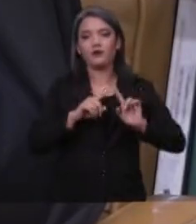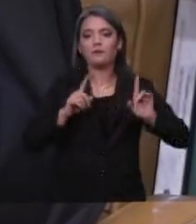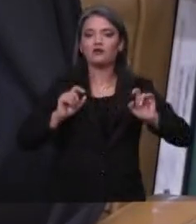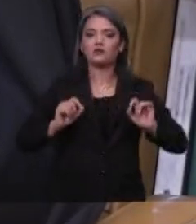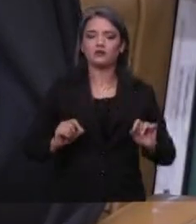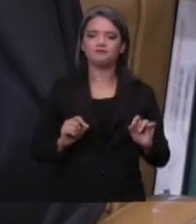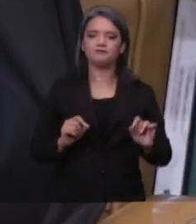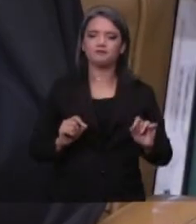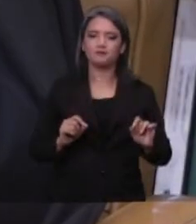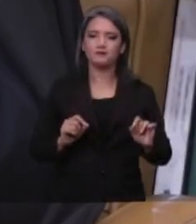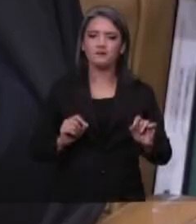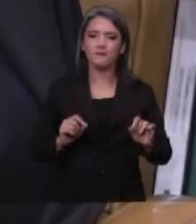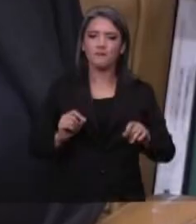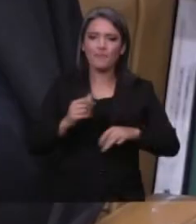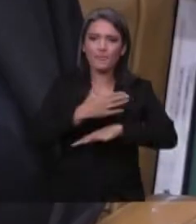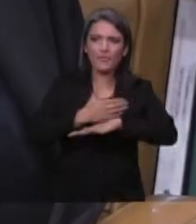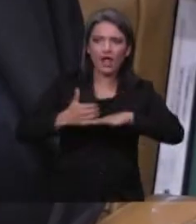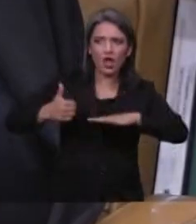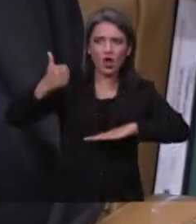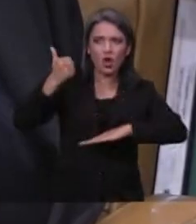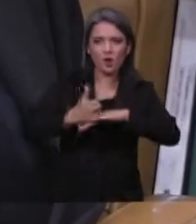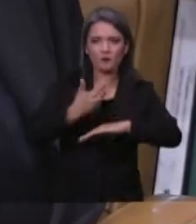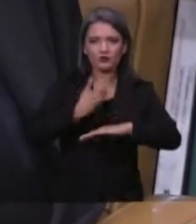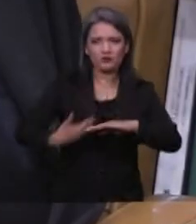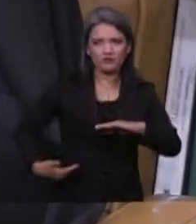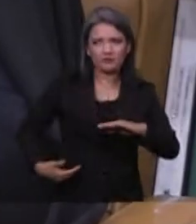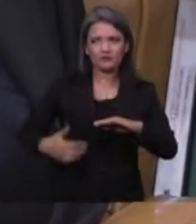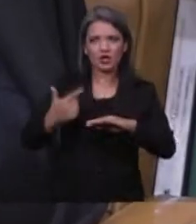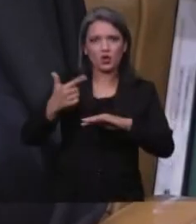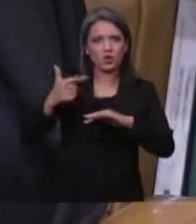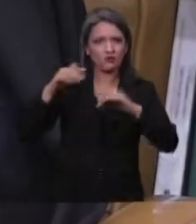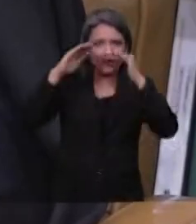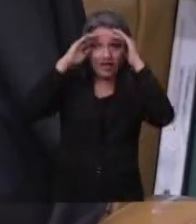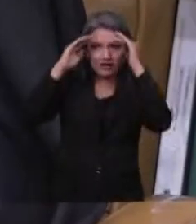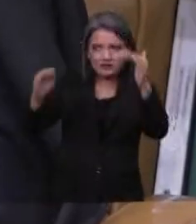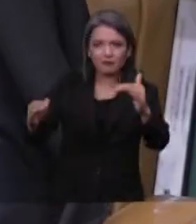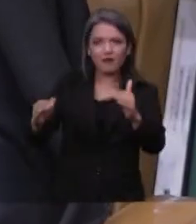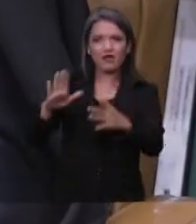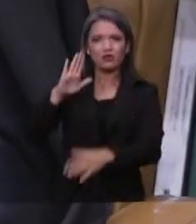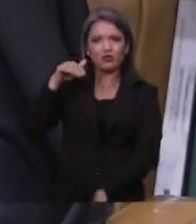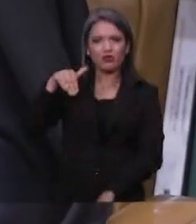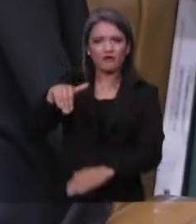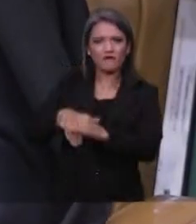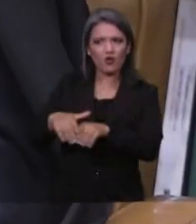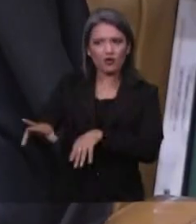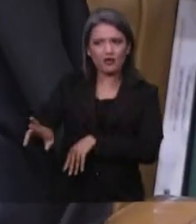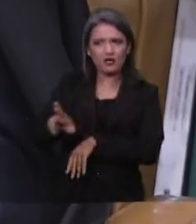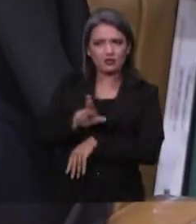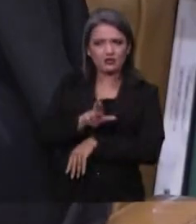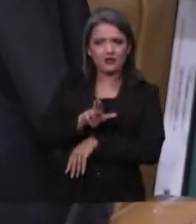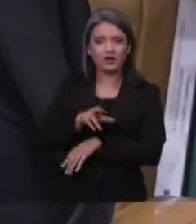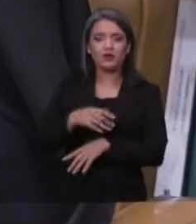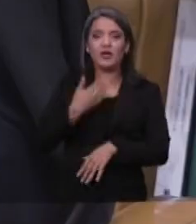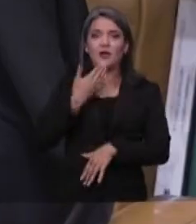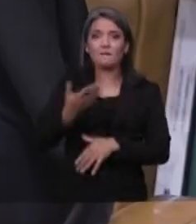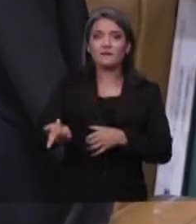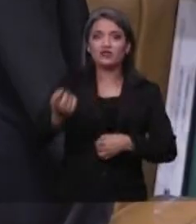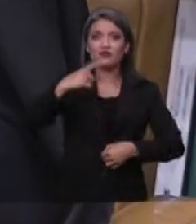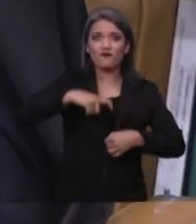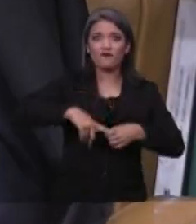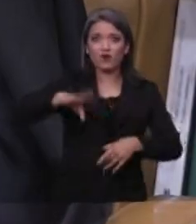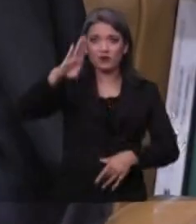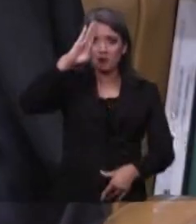de Estado, do desrespeito ao resultado eleitoral e de volta a um regime militar, não é